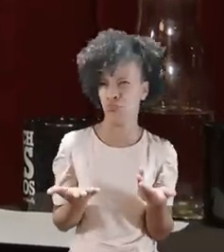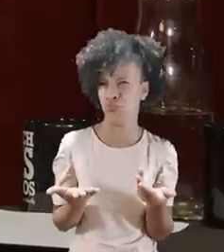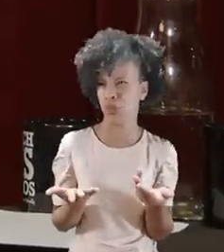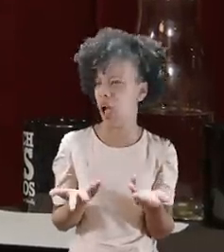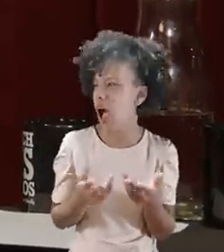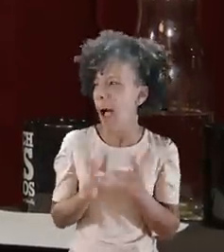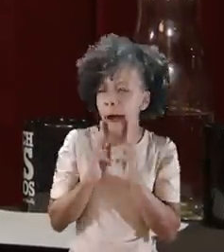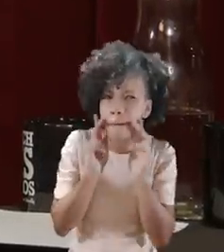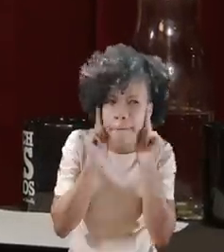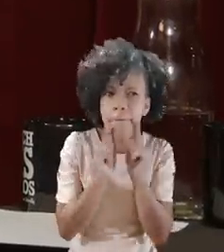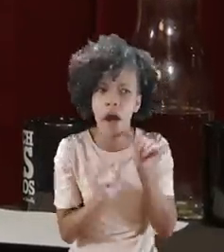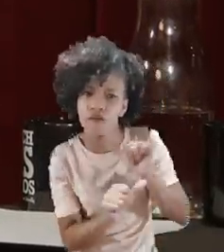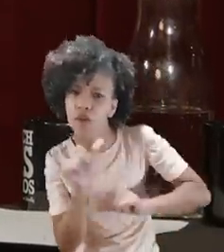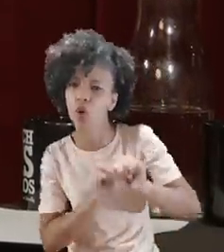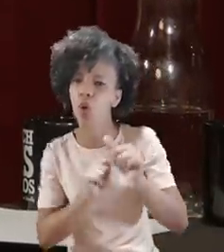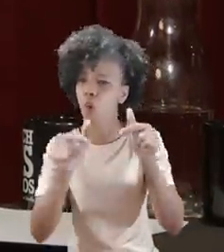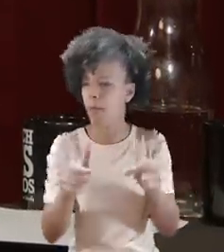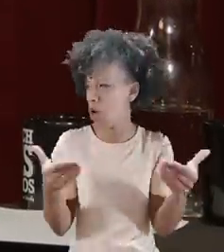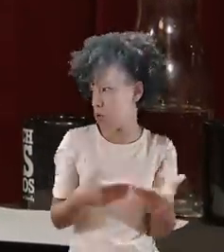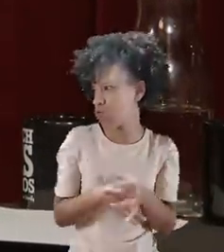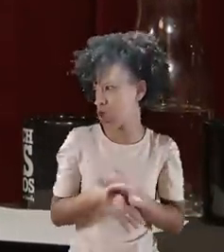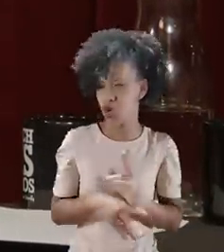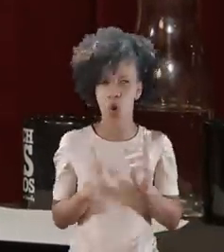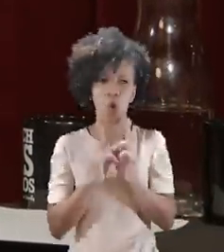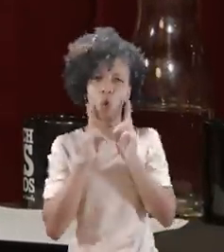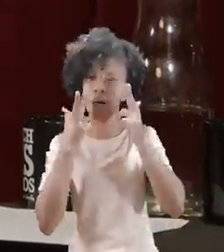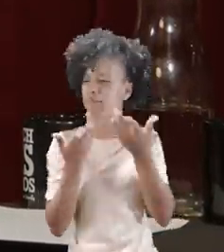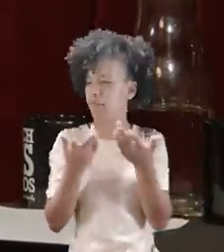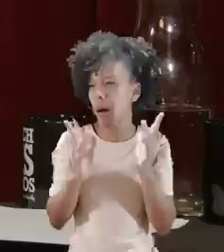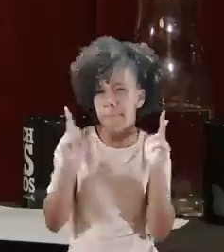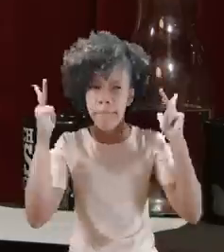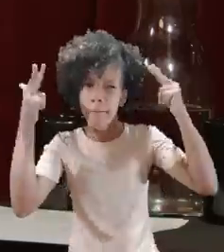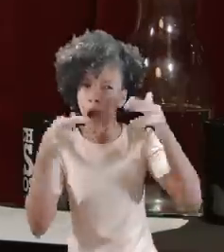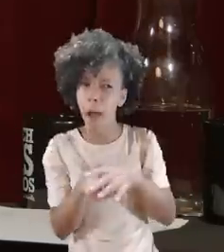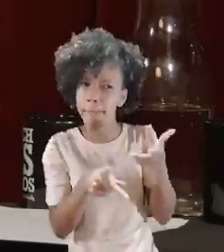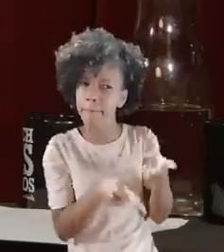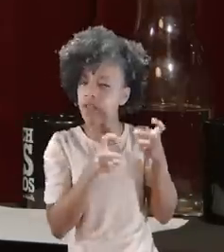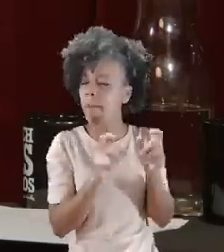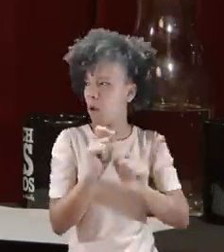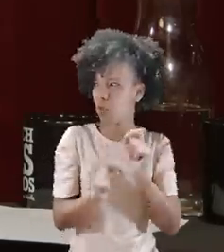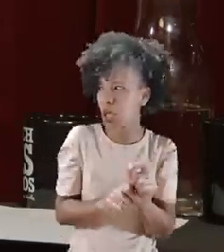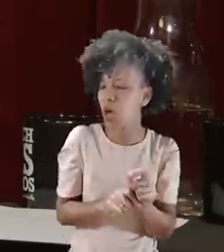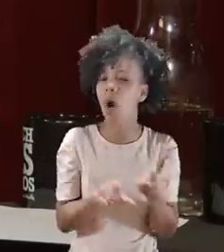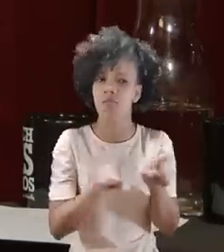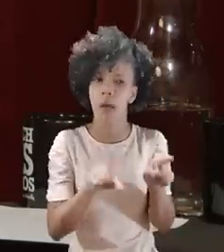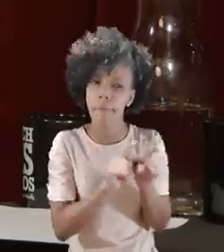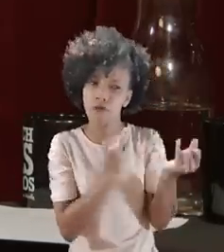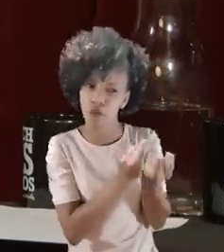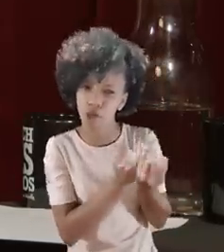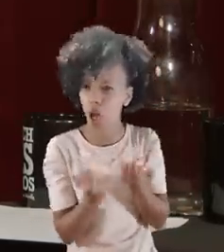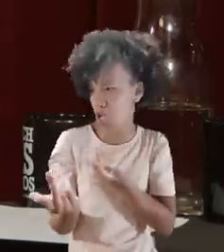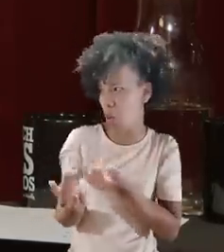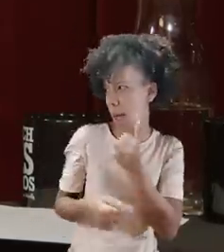o a barbearia ela virou um ambiente hoje que não é só cortar o cabelo Será que tipo percebeu-se que o cara também